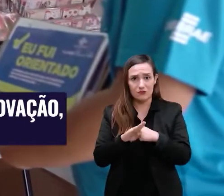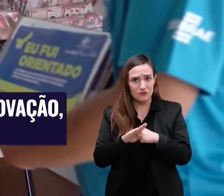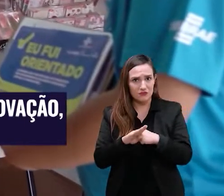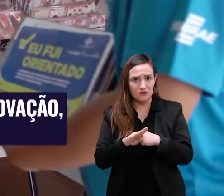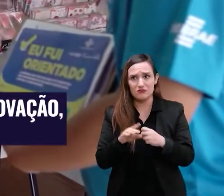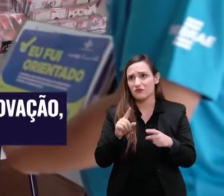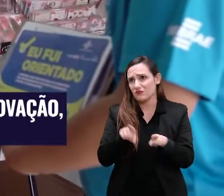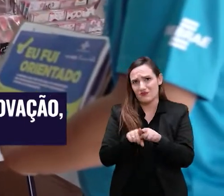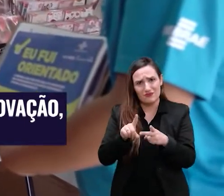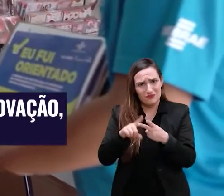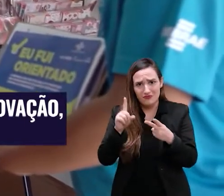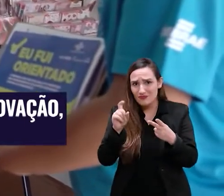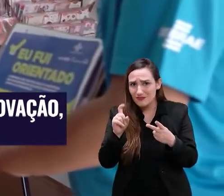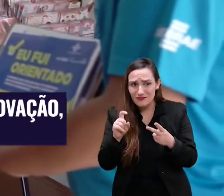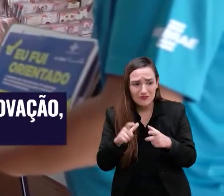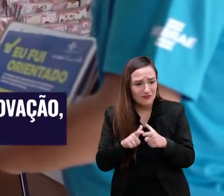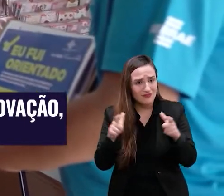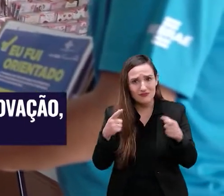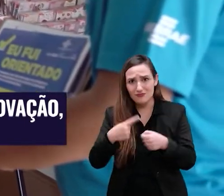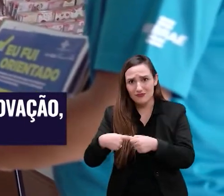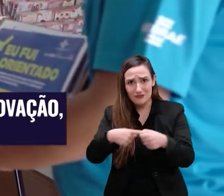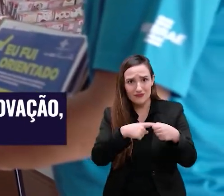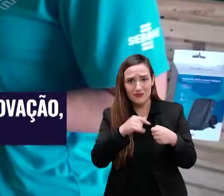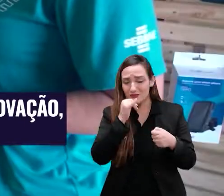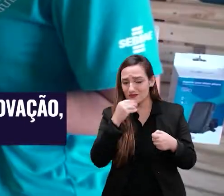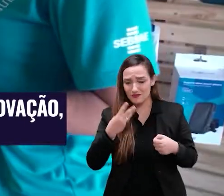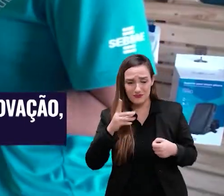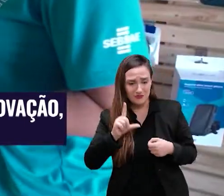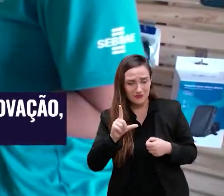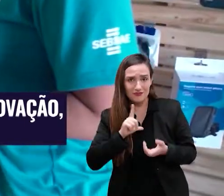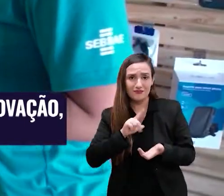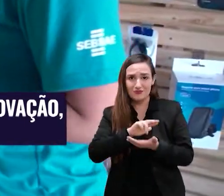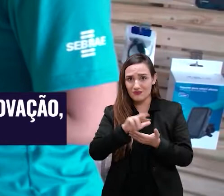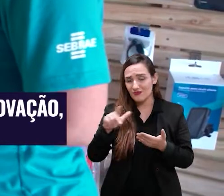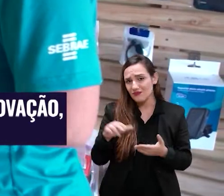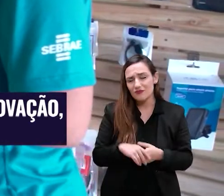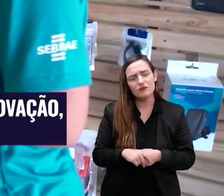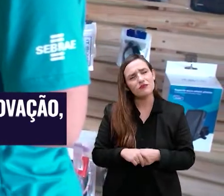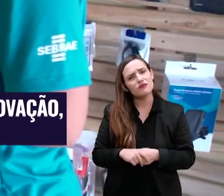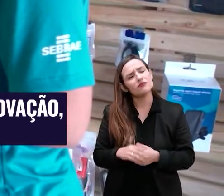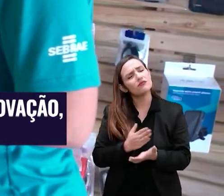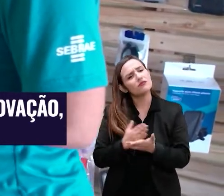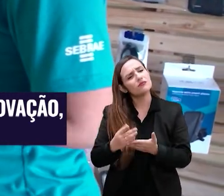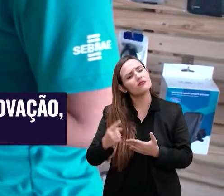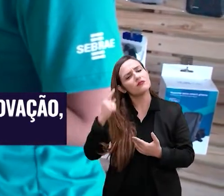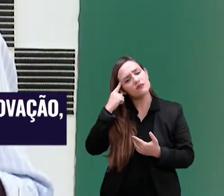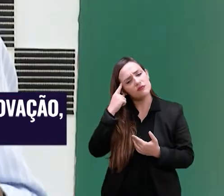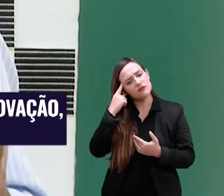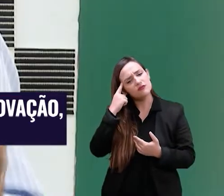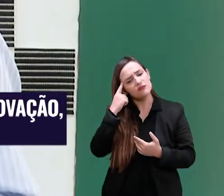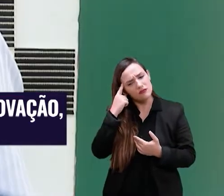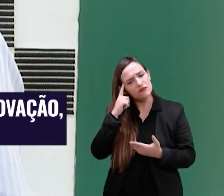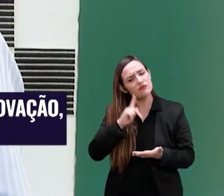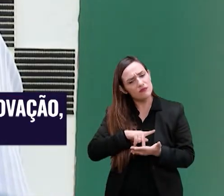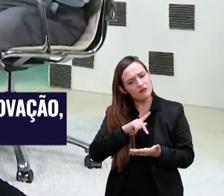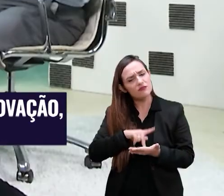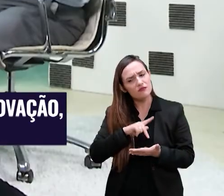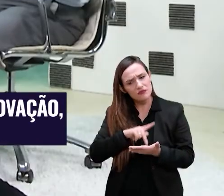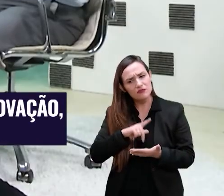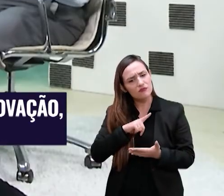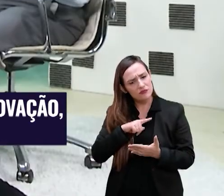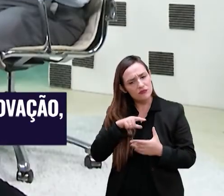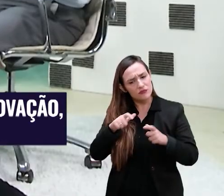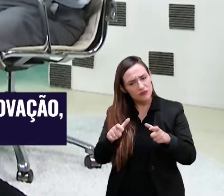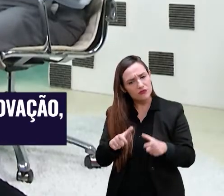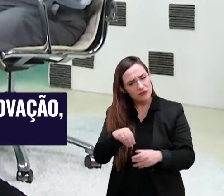Grande, uhum, vamos falar de Dourados, dos grandes municípios, Três Lagoas, enfim, começaram a ter um fortalecimento. Tanto